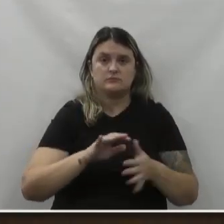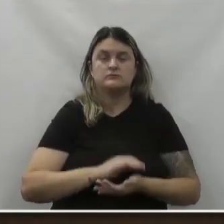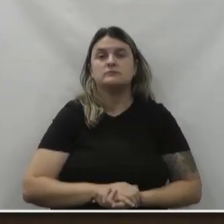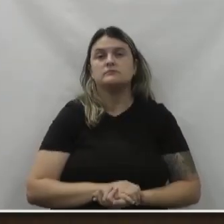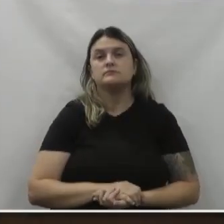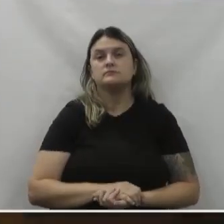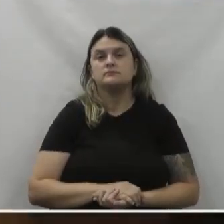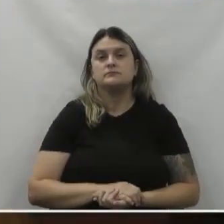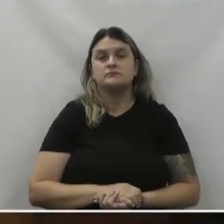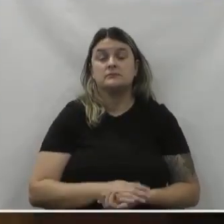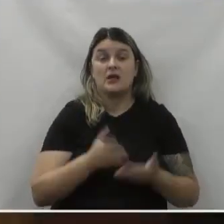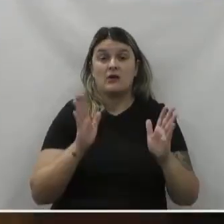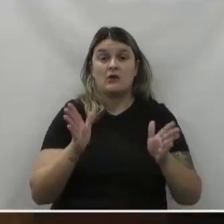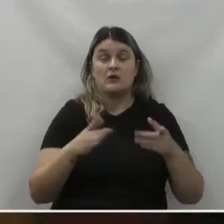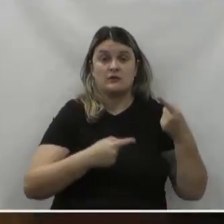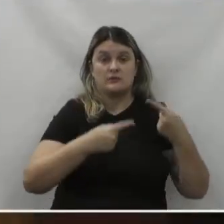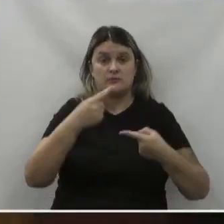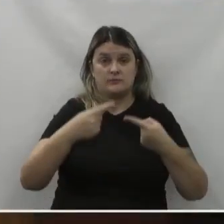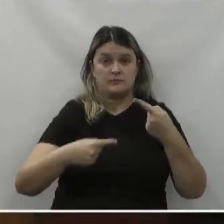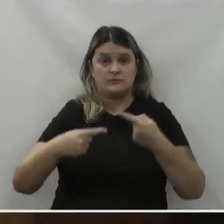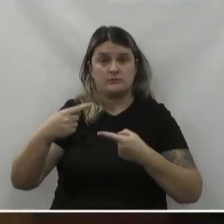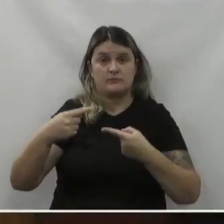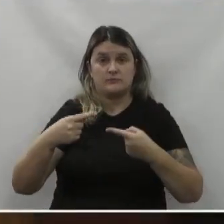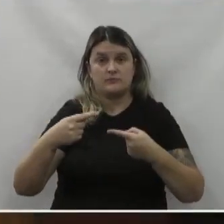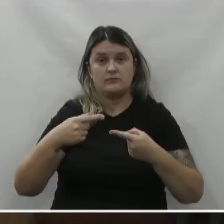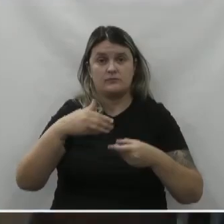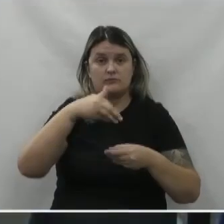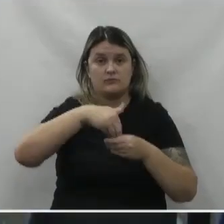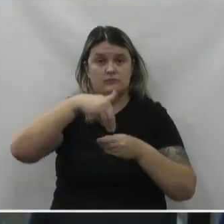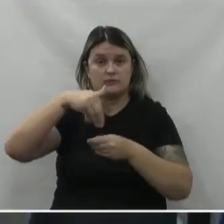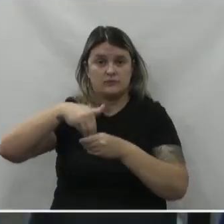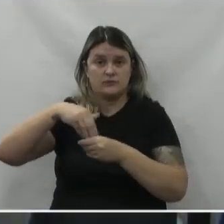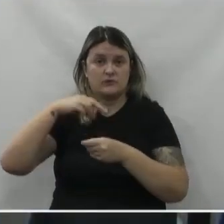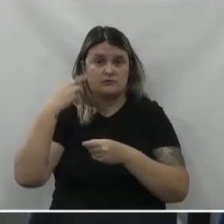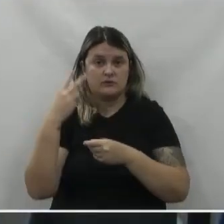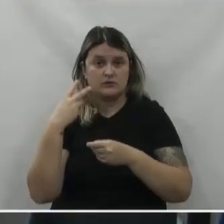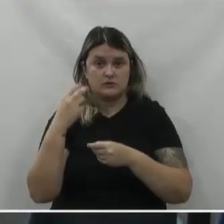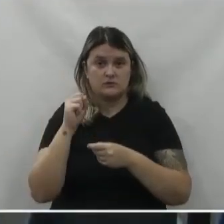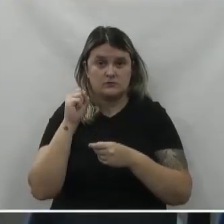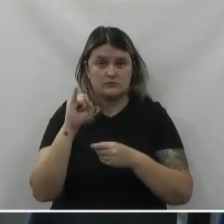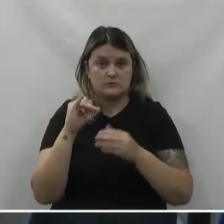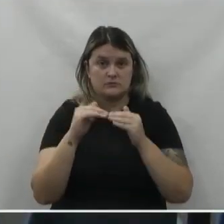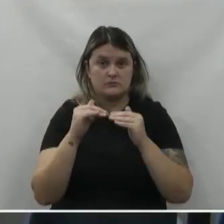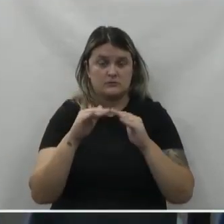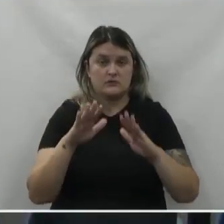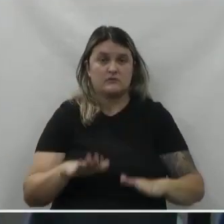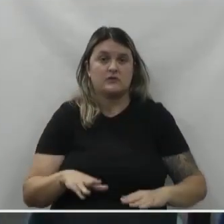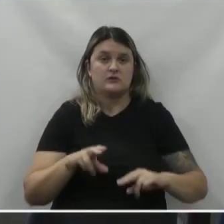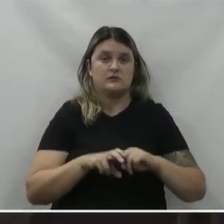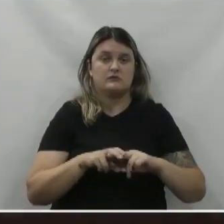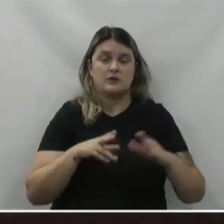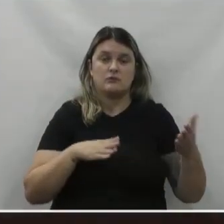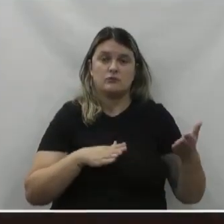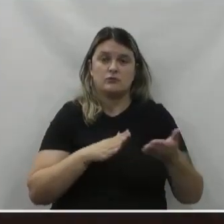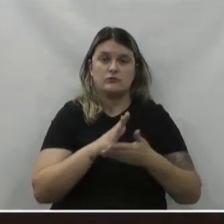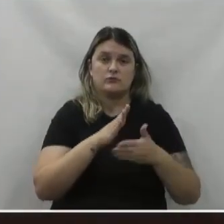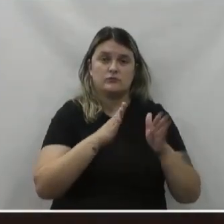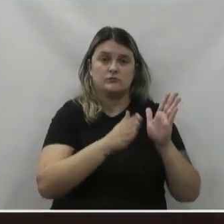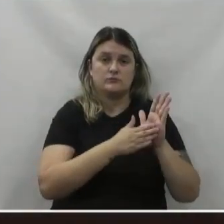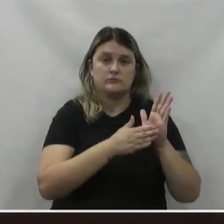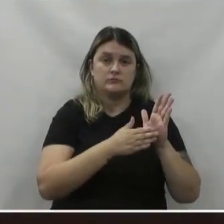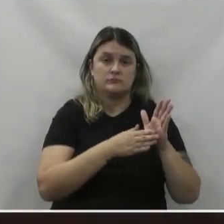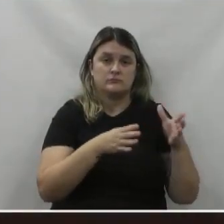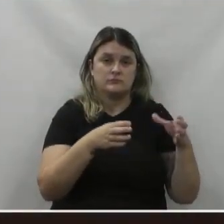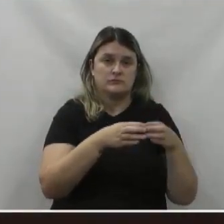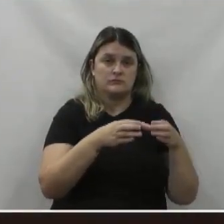parecer. Em discussão? Em votação. Senhores vereadores que aprovam, permaneçam como estão. Aprovado. Parecer fundamentado